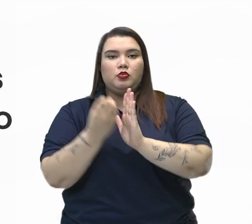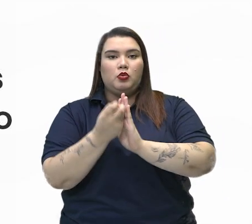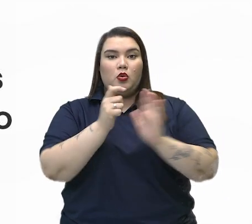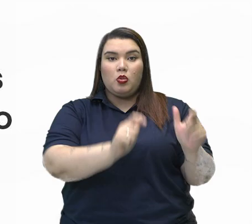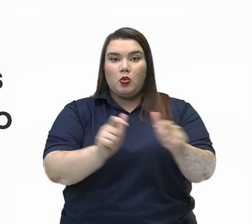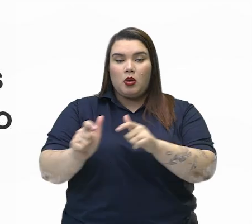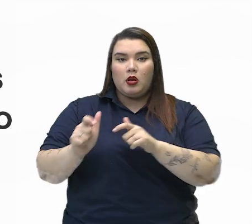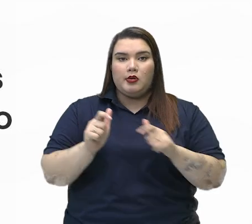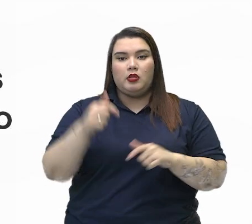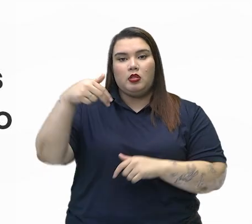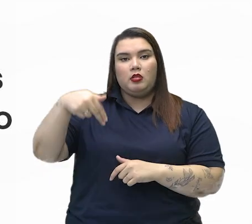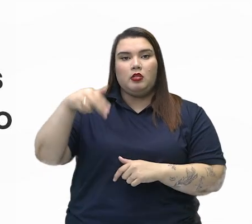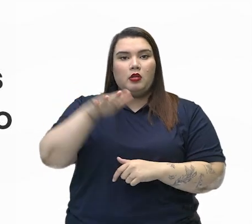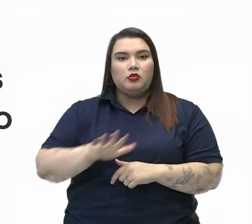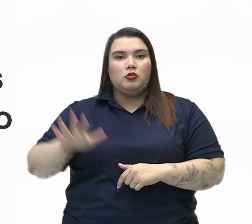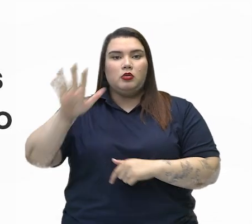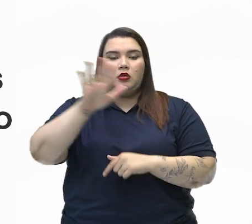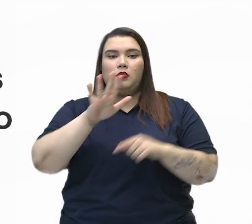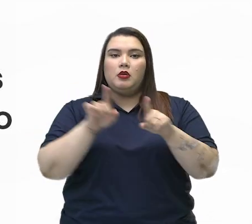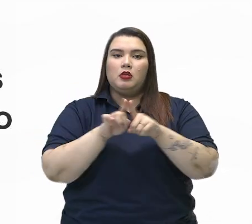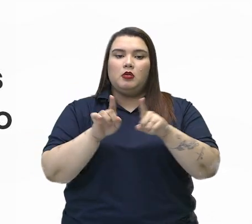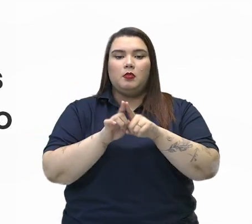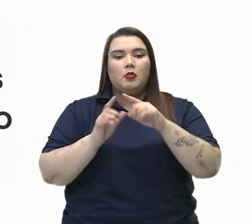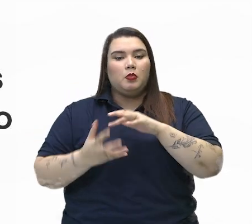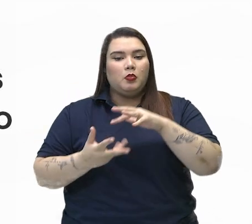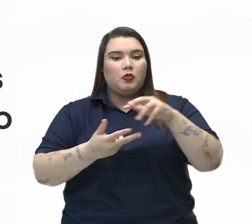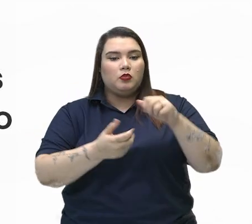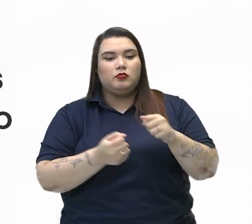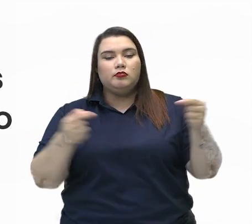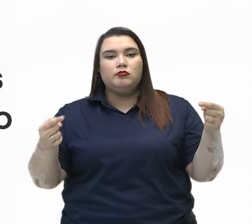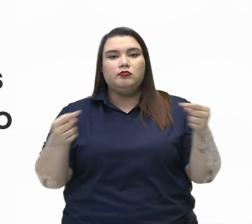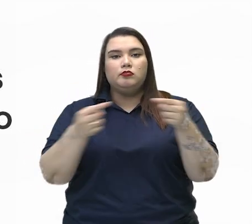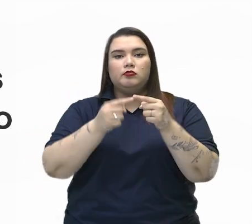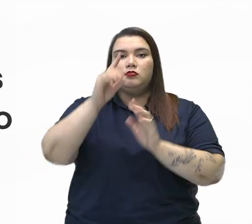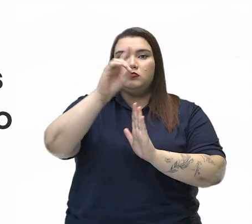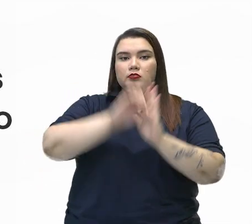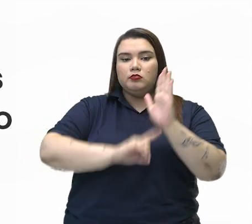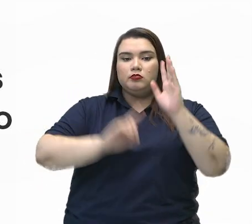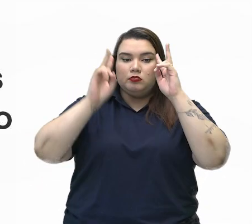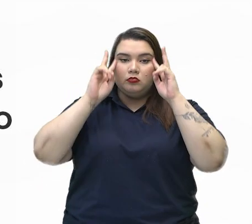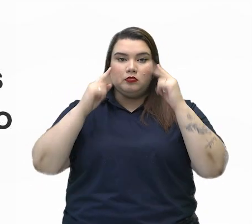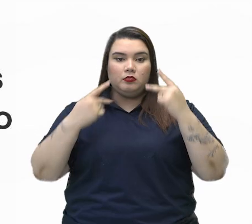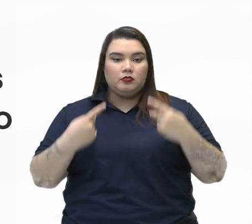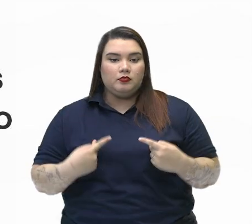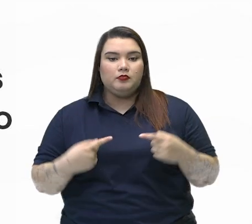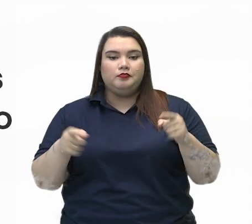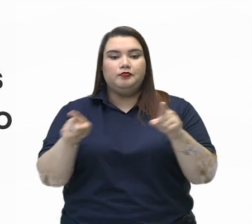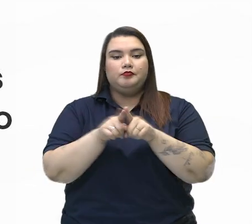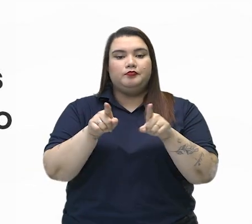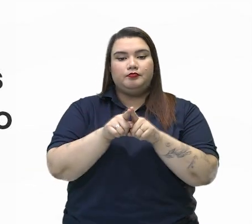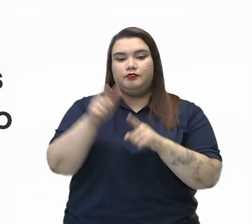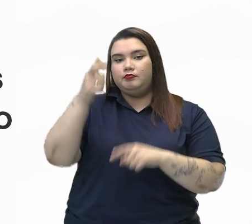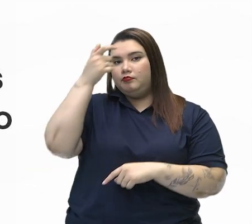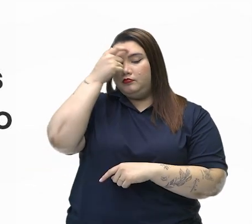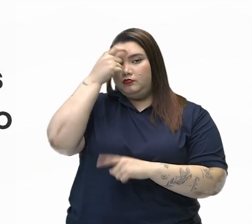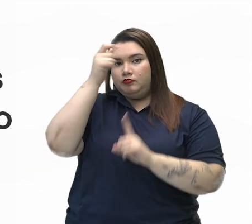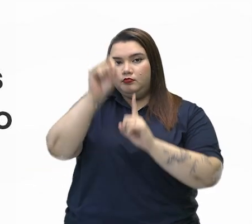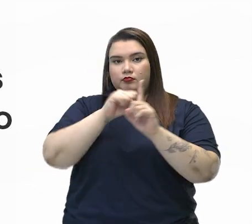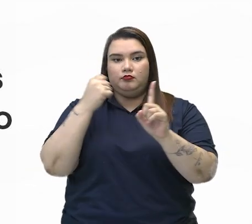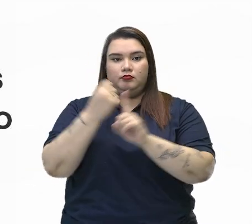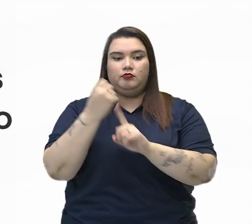das produções local, nacional e global, considerando os direitos humanos,